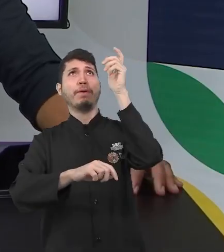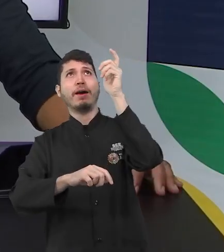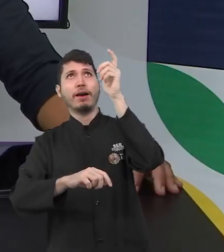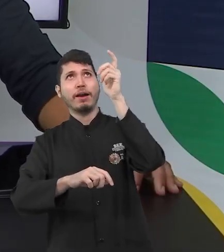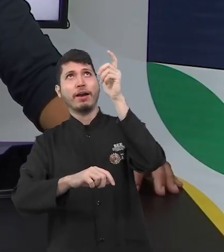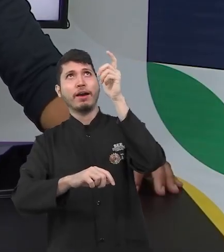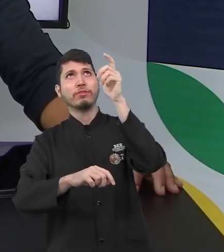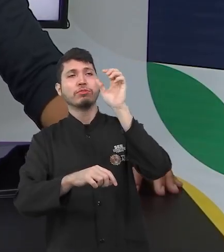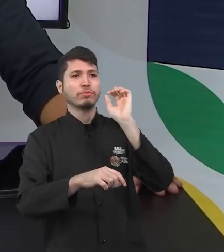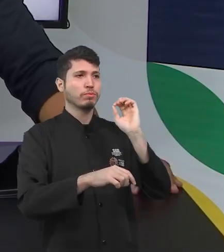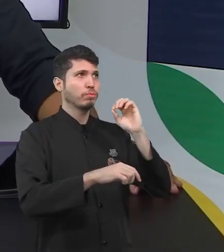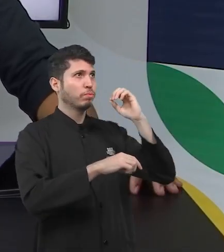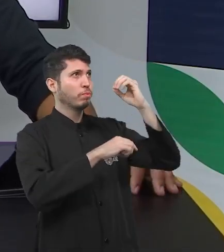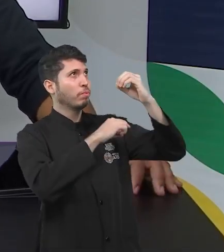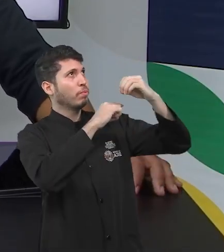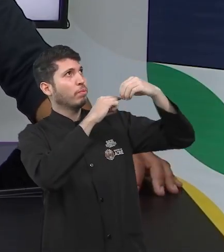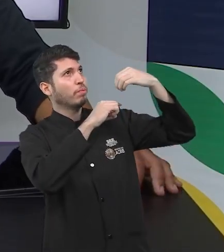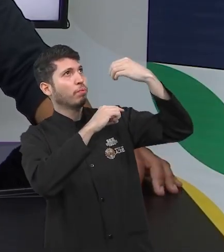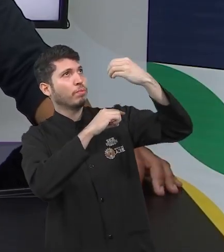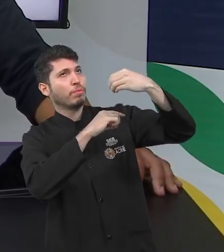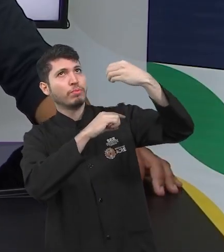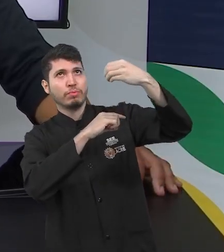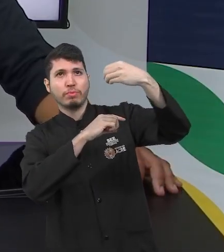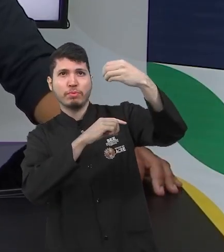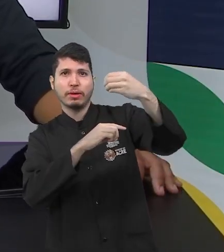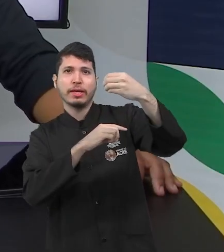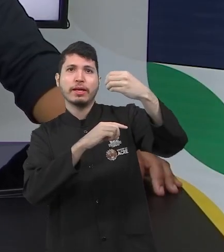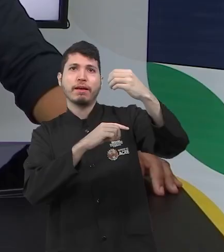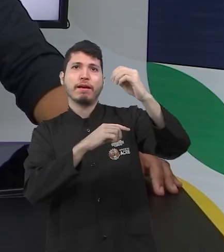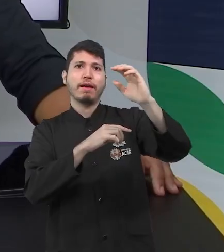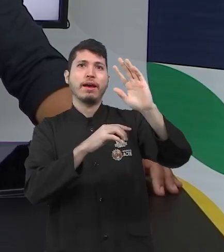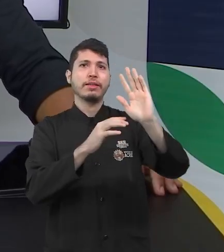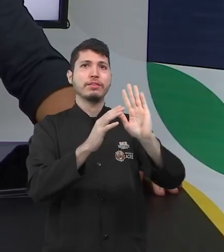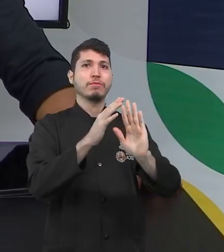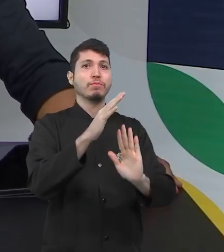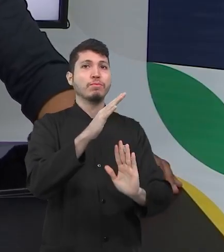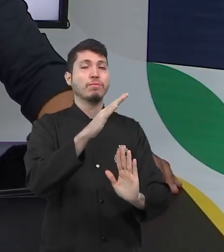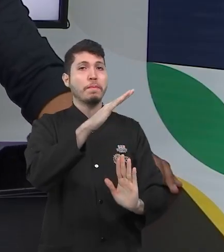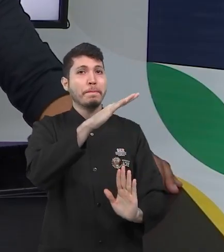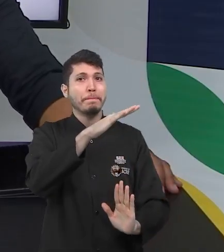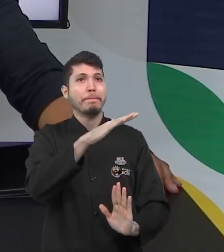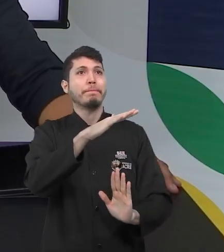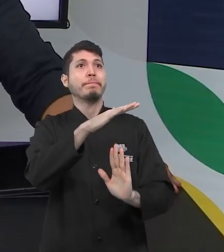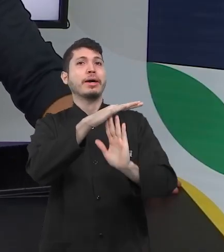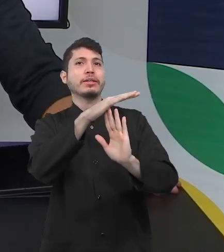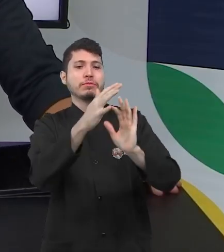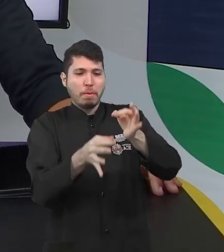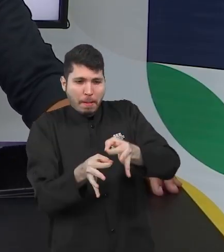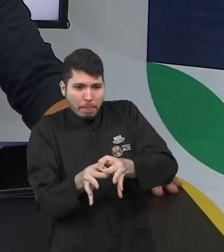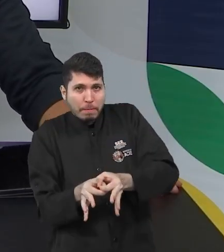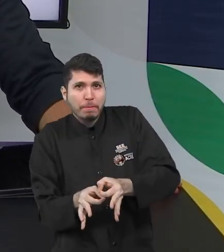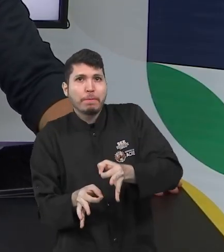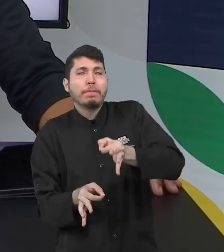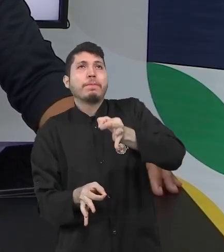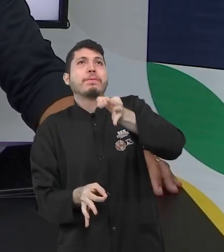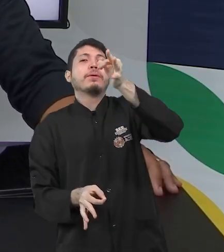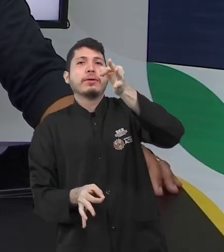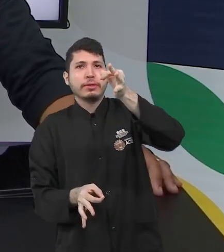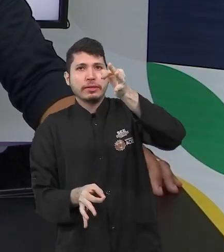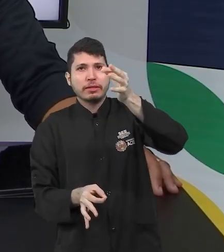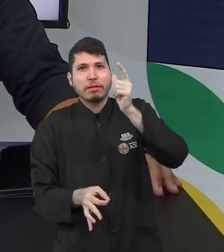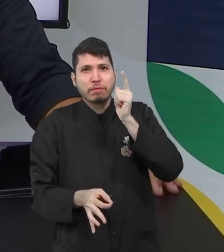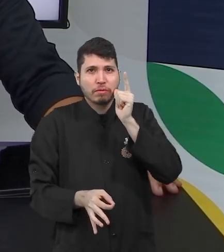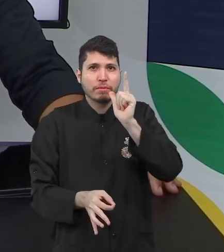Então, toda vez que ele faz esse movimento, é uma função decrescente e a gente chama de ponto de máximo, ligado à ideia de altura máxima que ele alcança, tá bom?